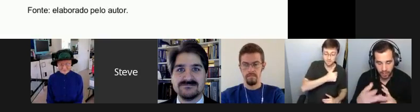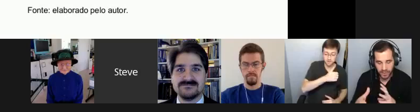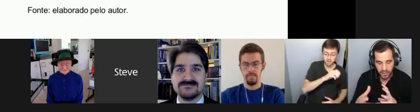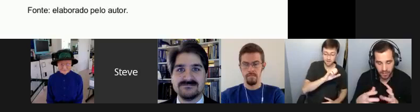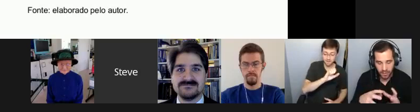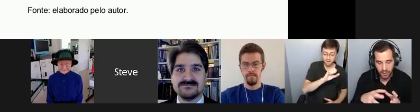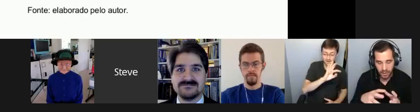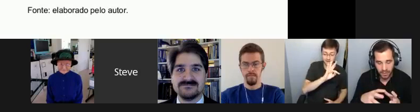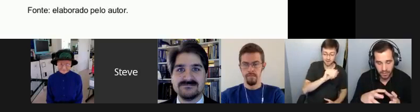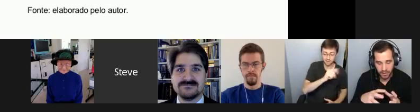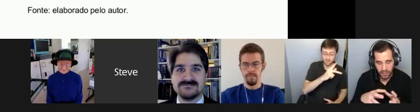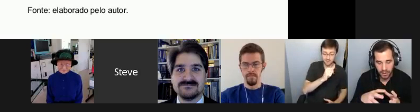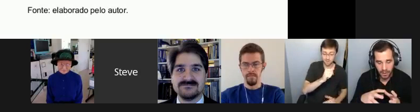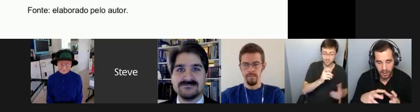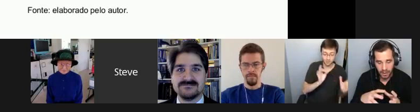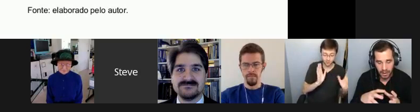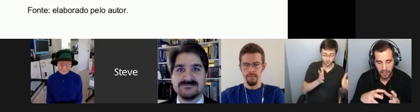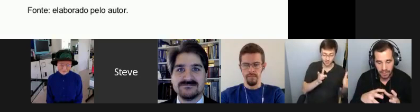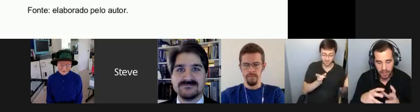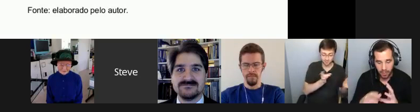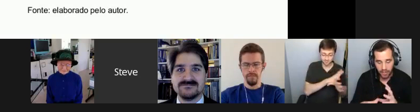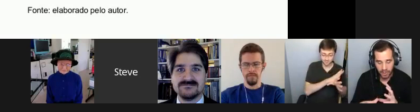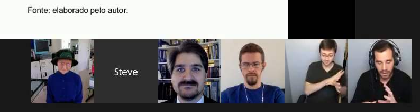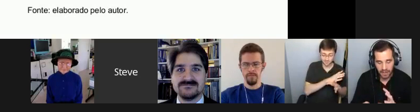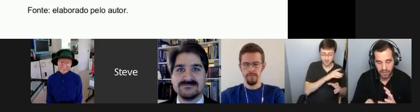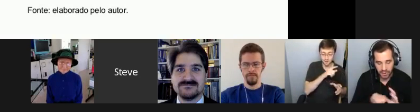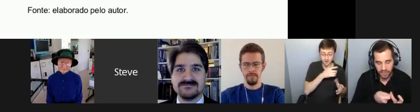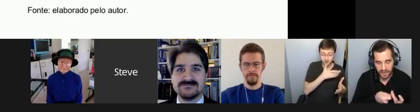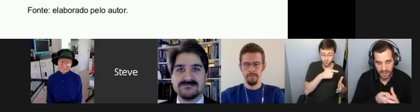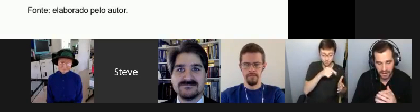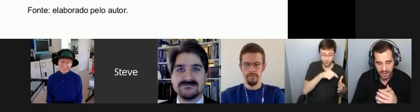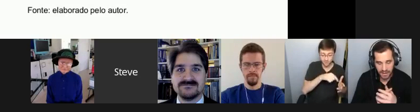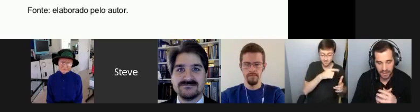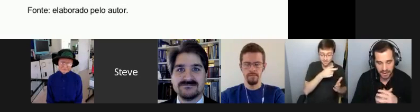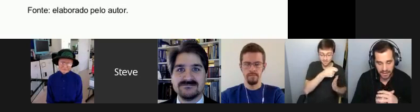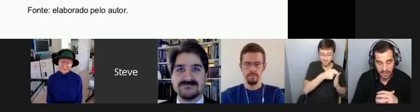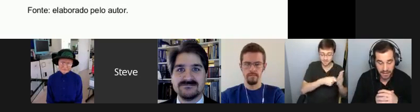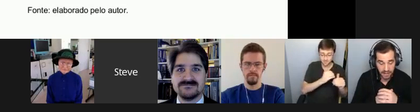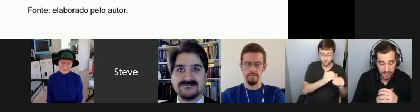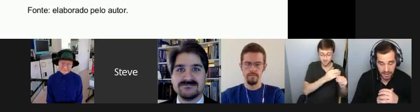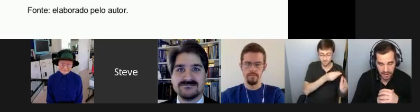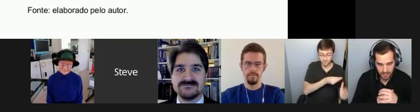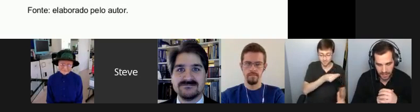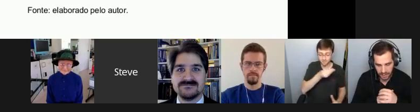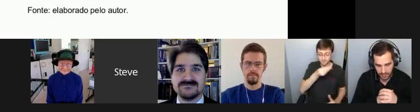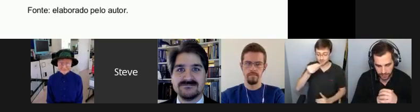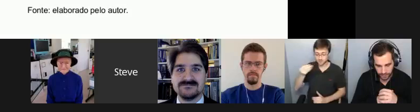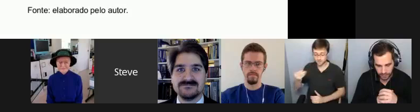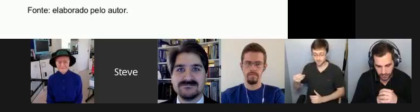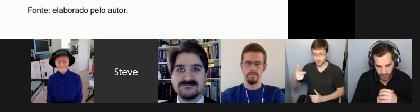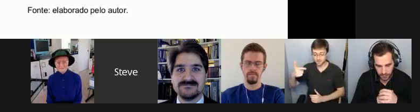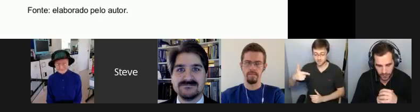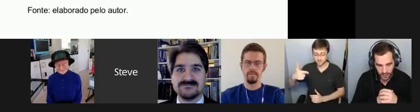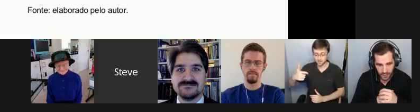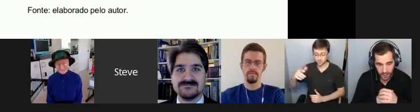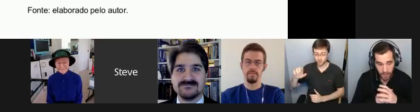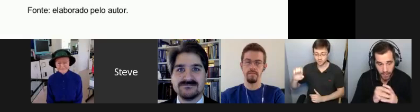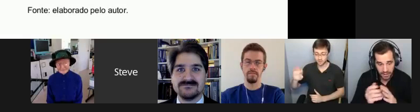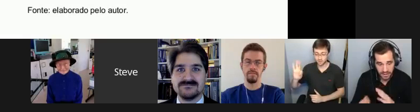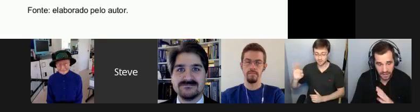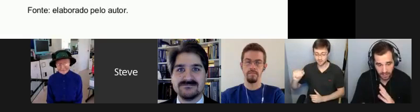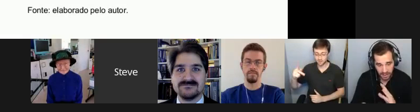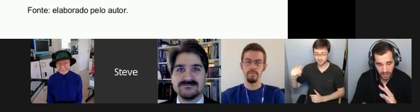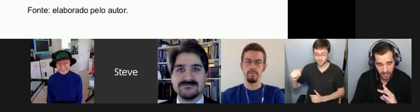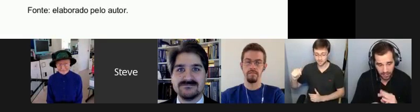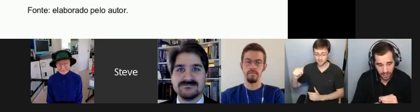isso propiciou, isso nos deu a oportunidade de fazer essa escrita desse texto padrão.